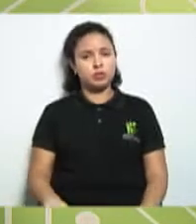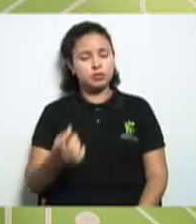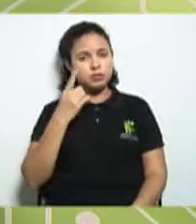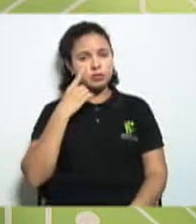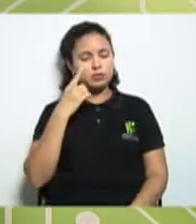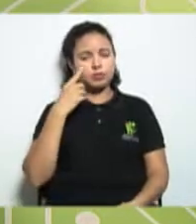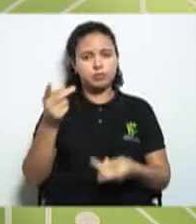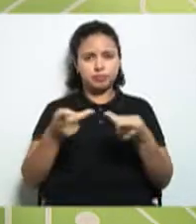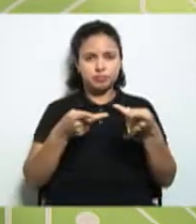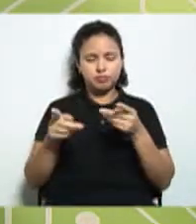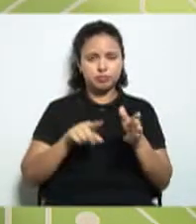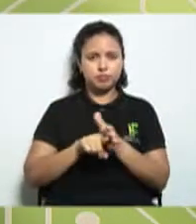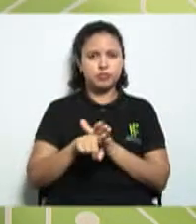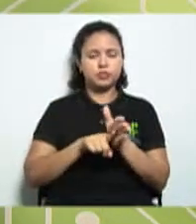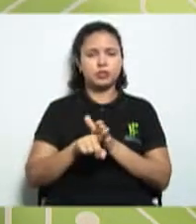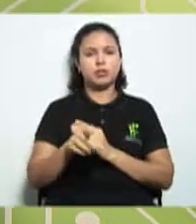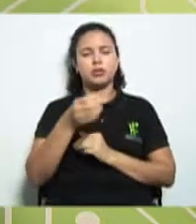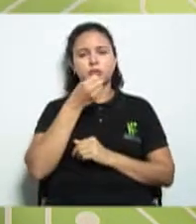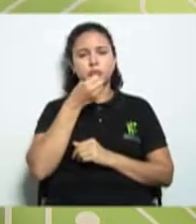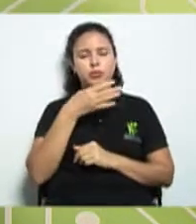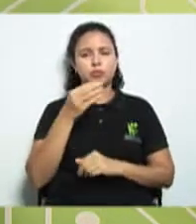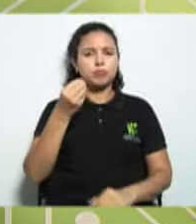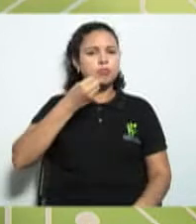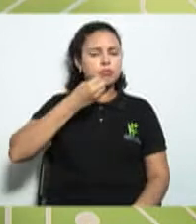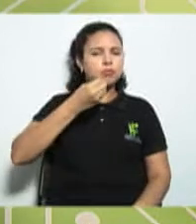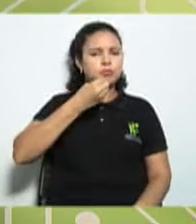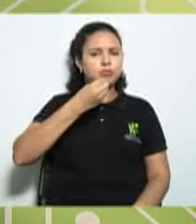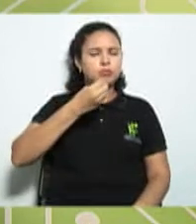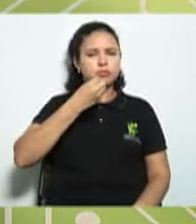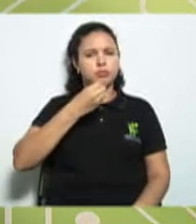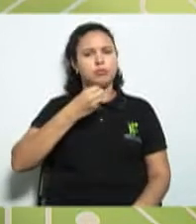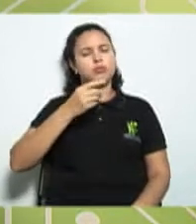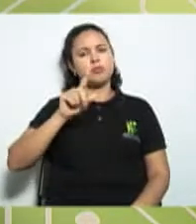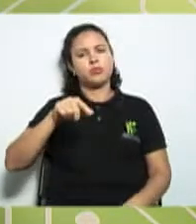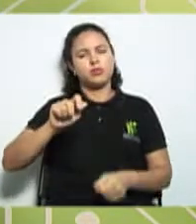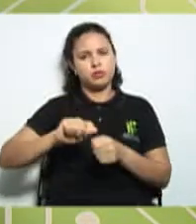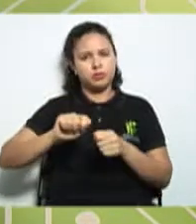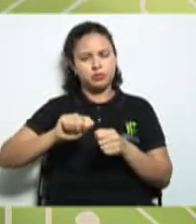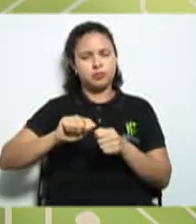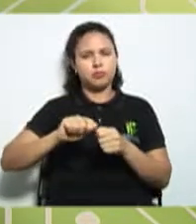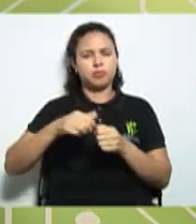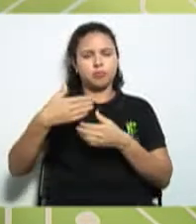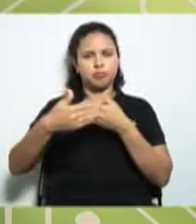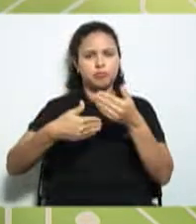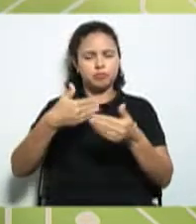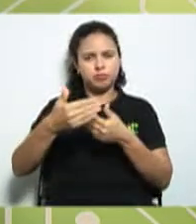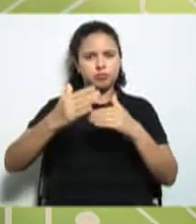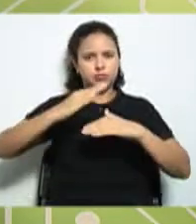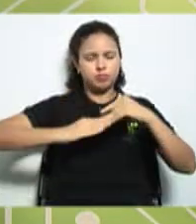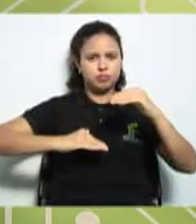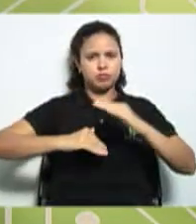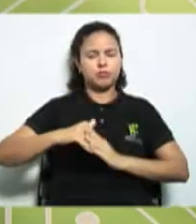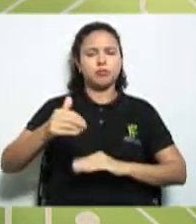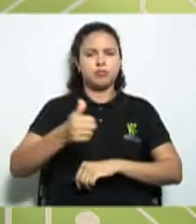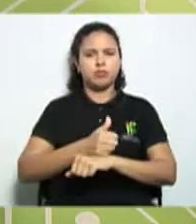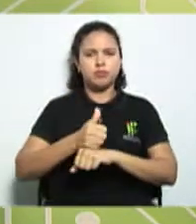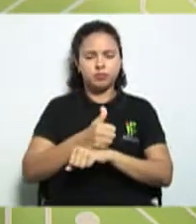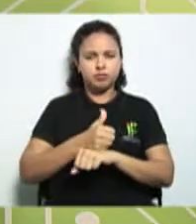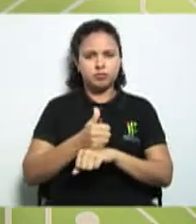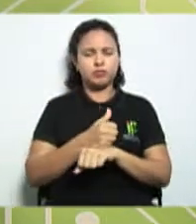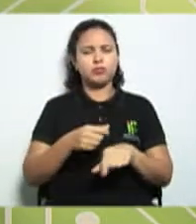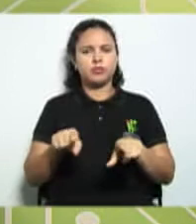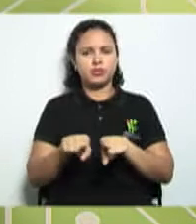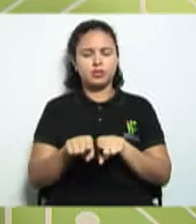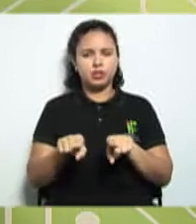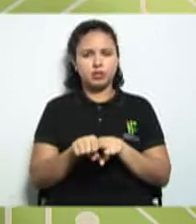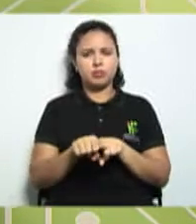Projeto de pesquisa é uma boa oportunidade de construir a sua profissão, né? Ou seja, de você